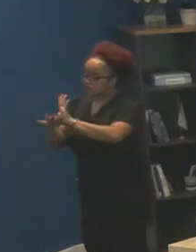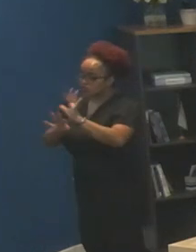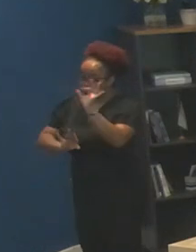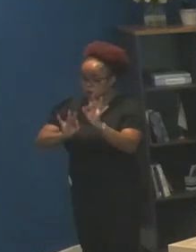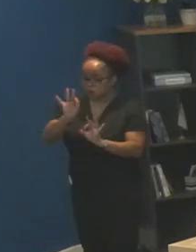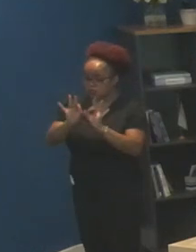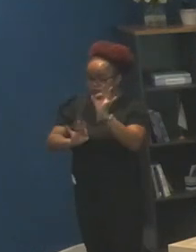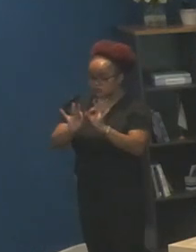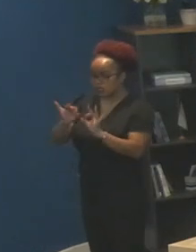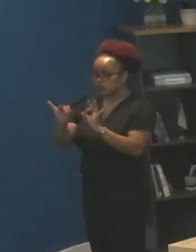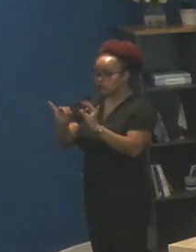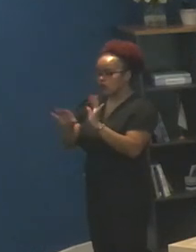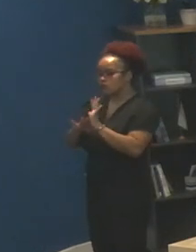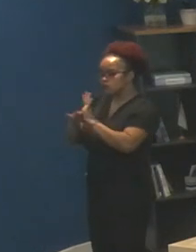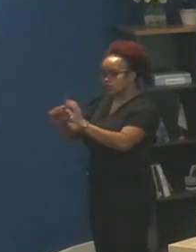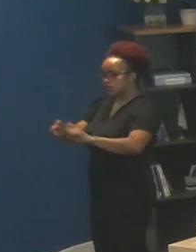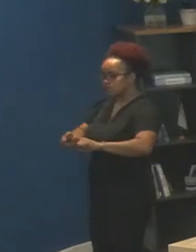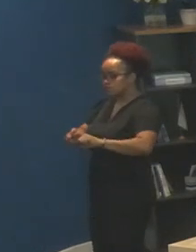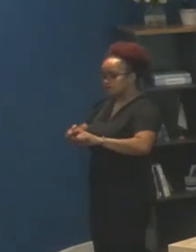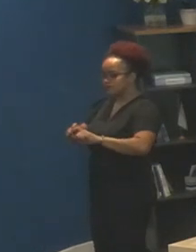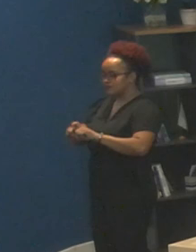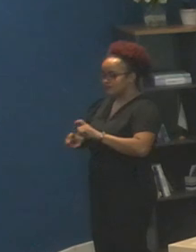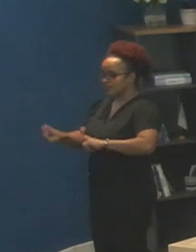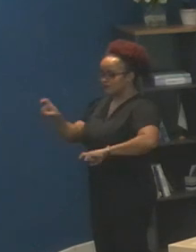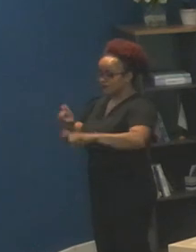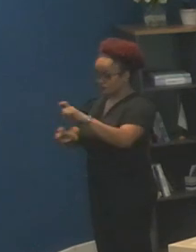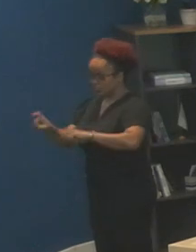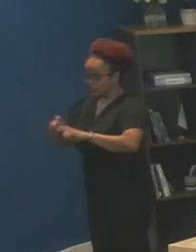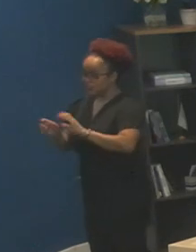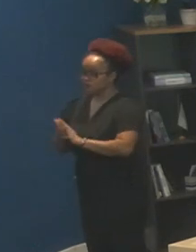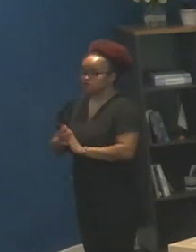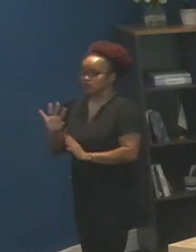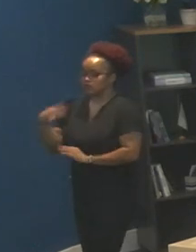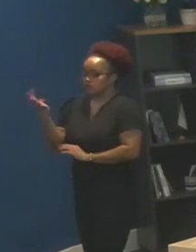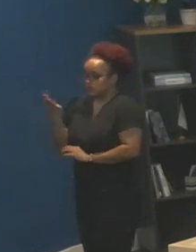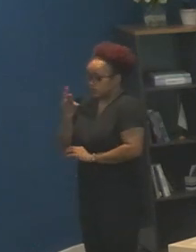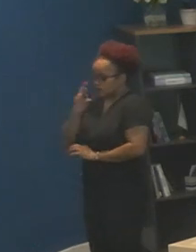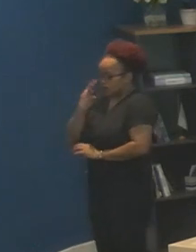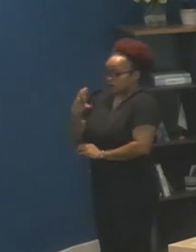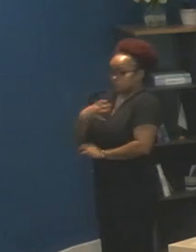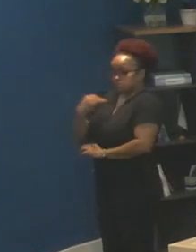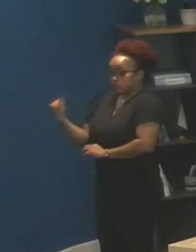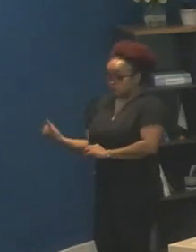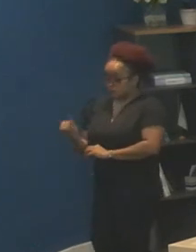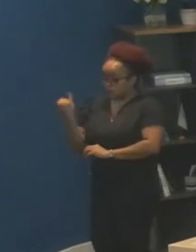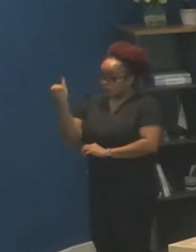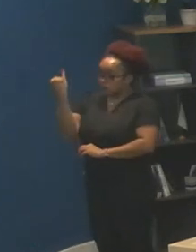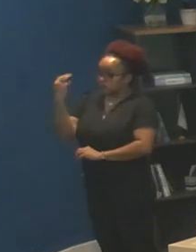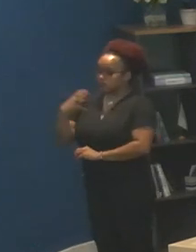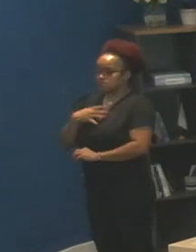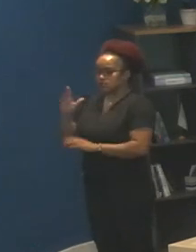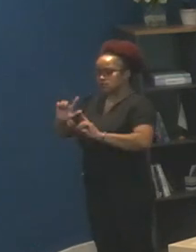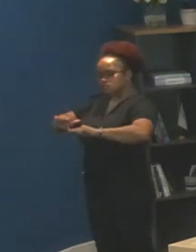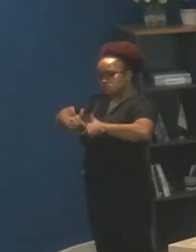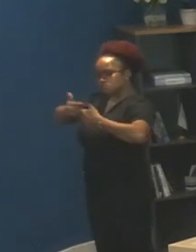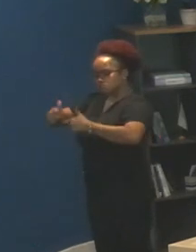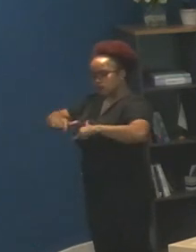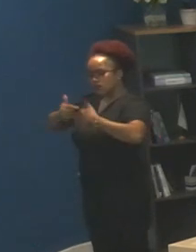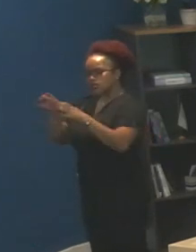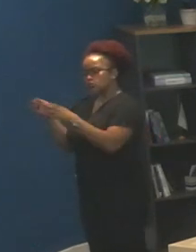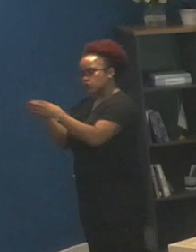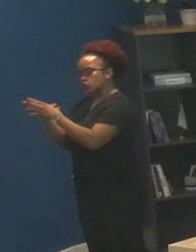de informática. Impressionados com a seriedade e a importância da iniciativa da